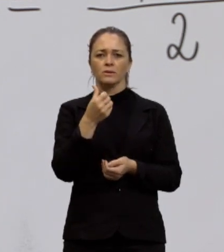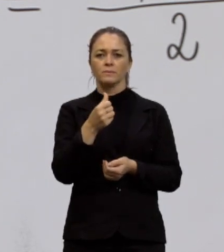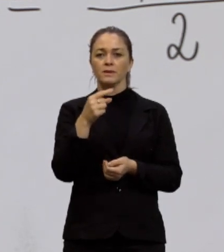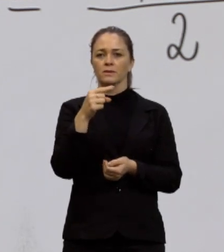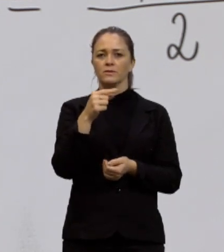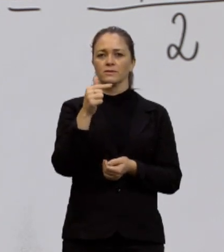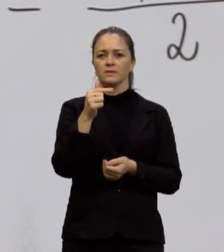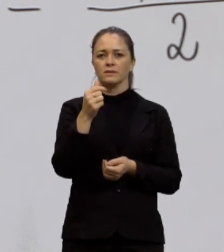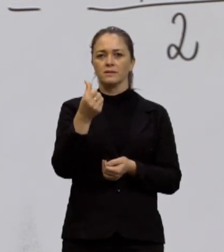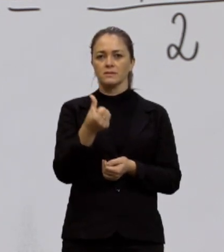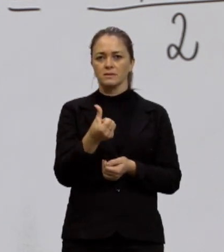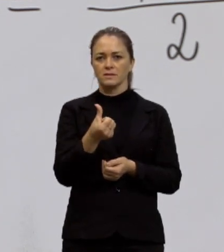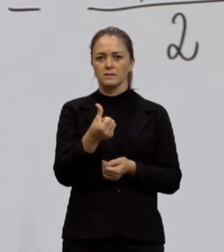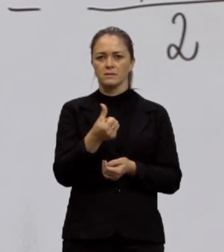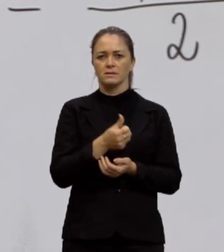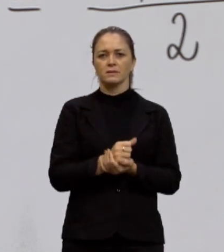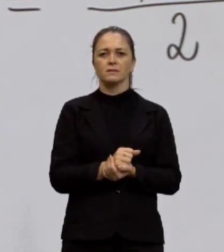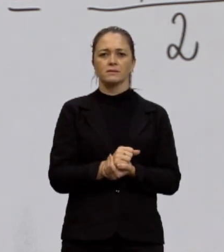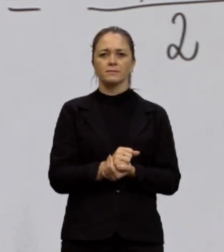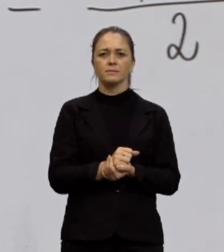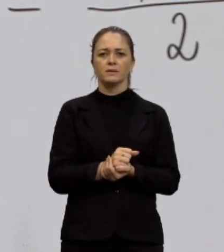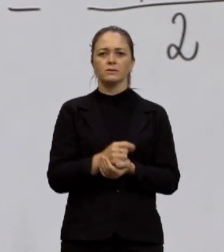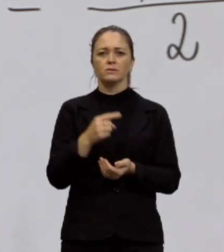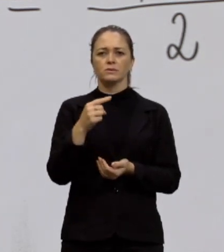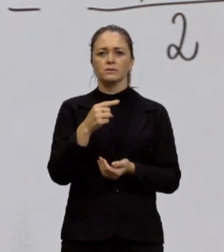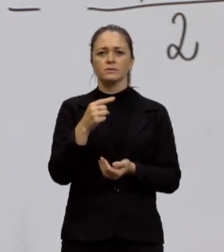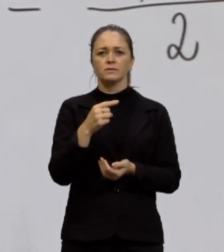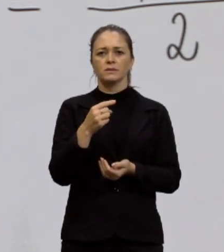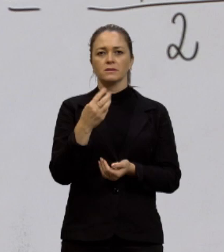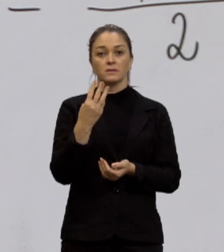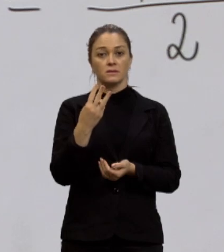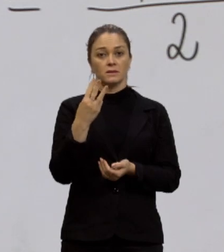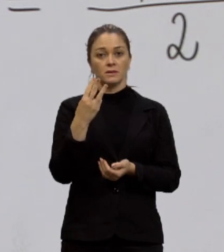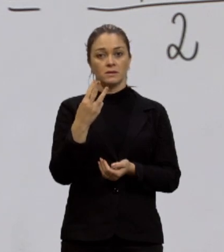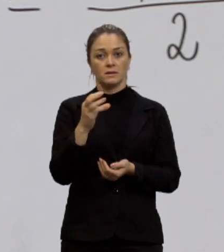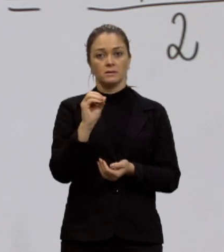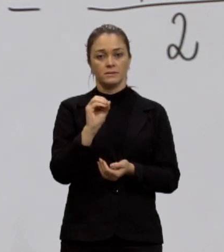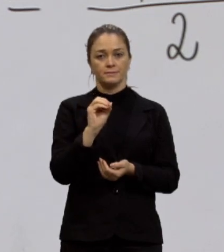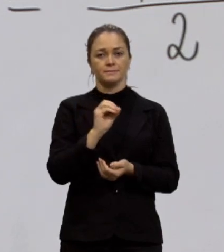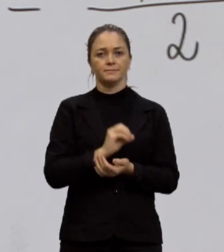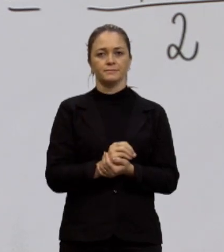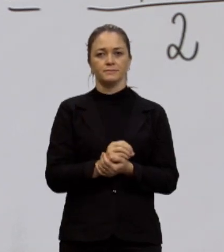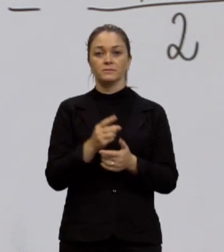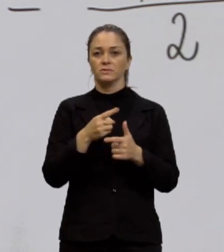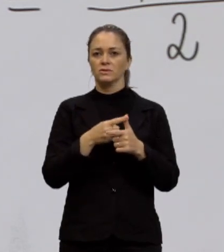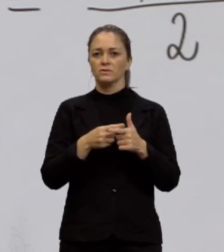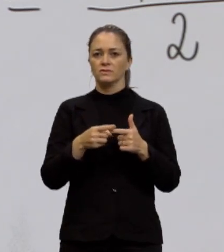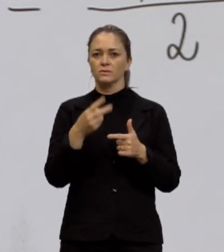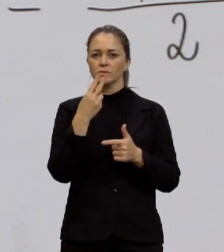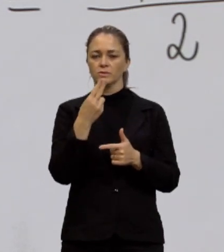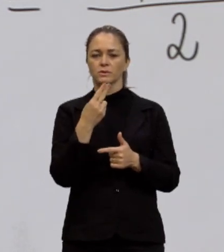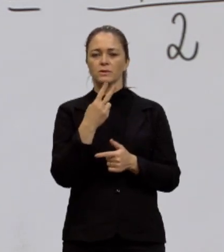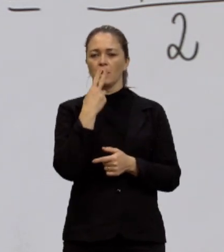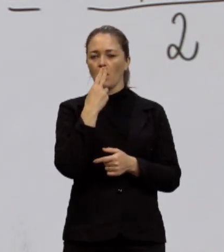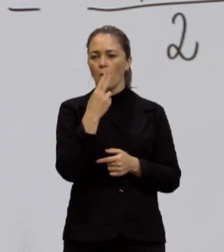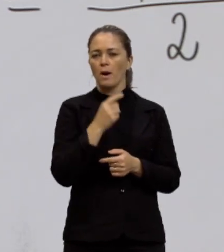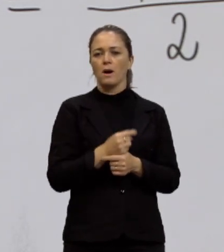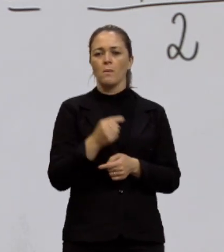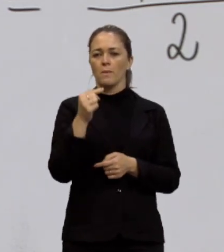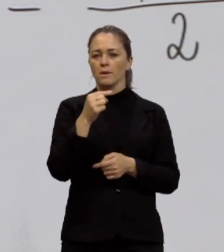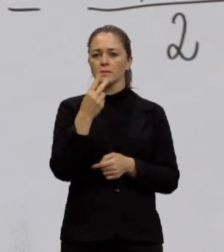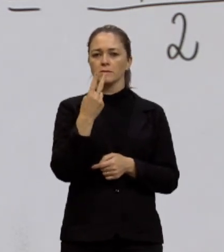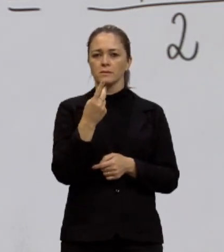46 menos 76, menos 30. Dividido por 2, menos